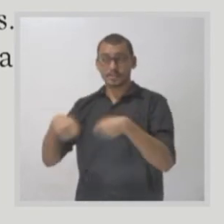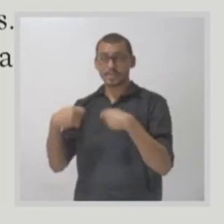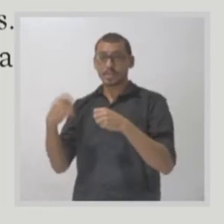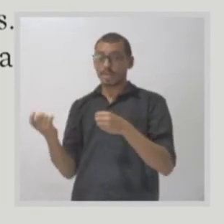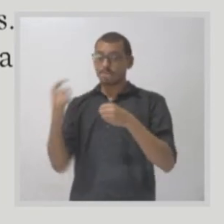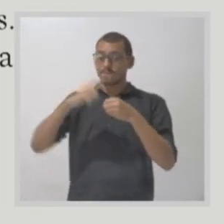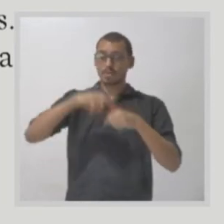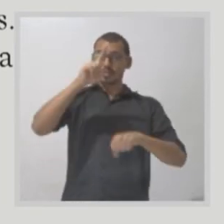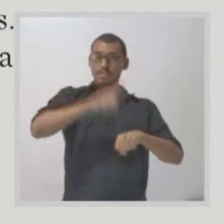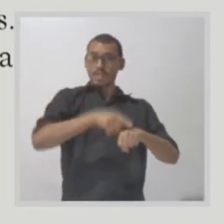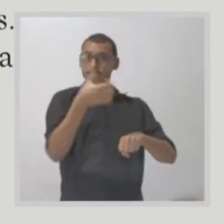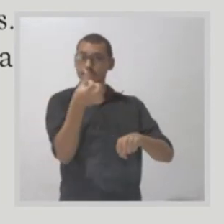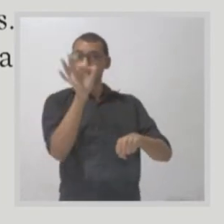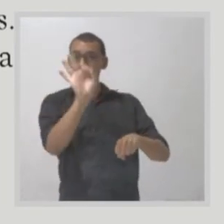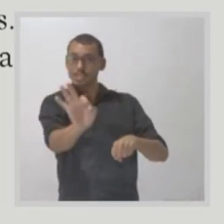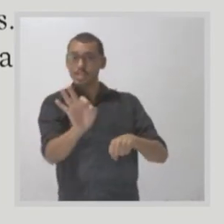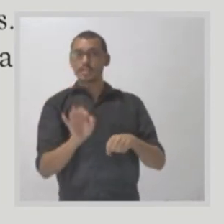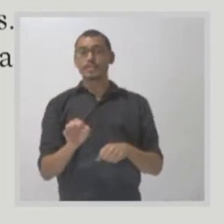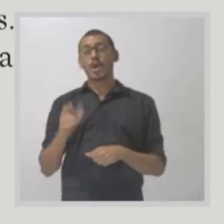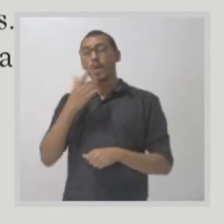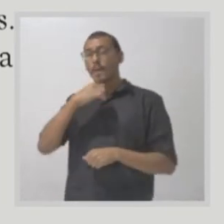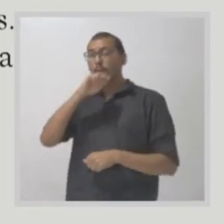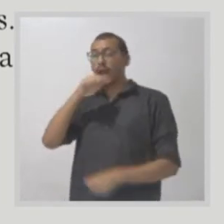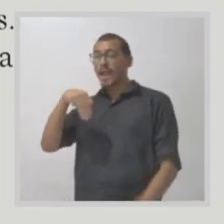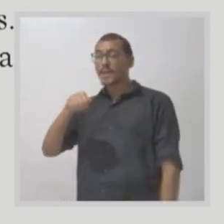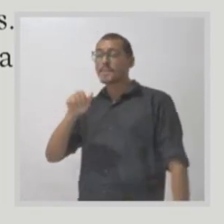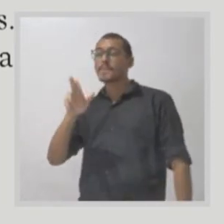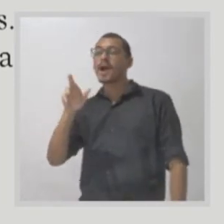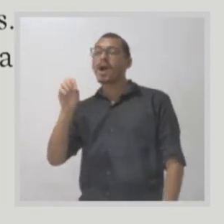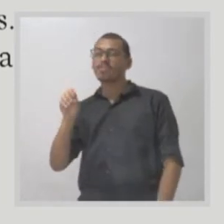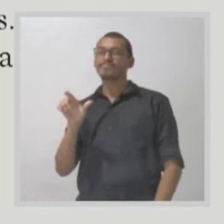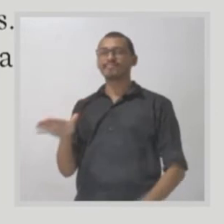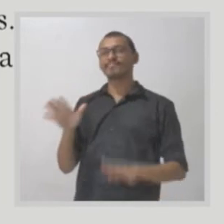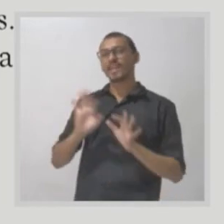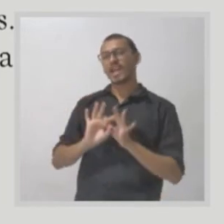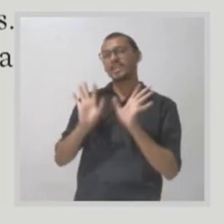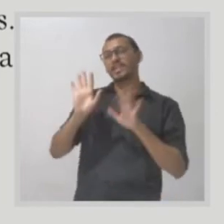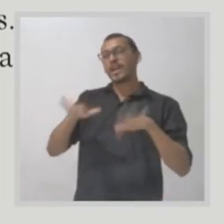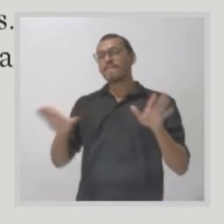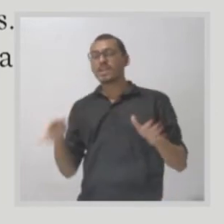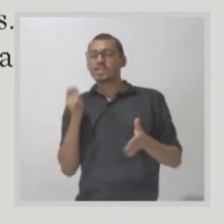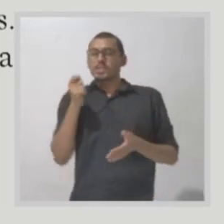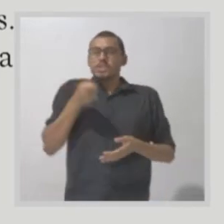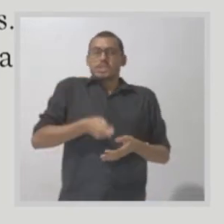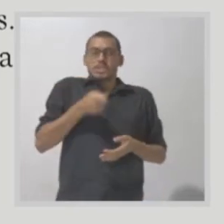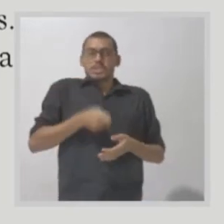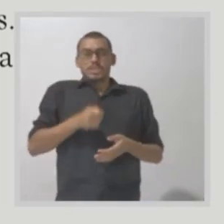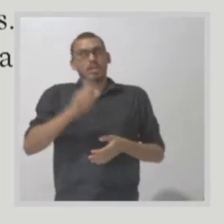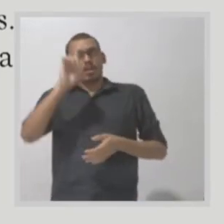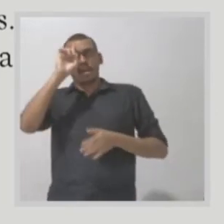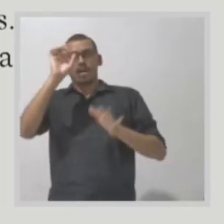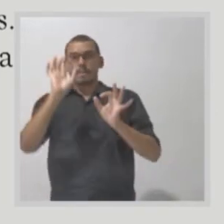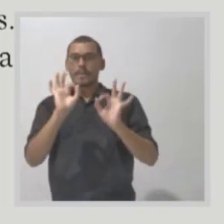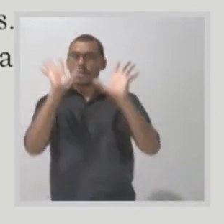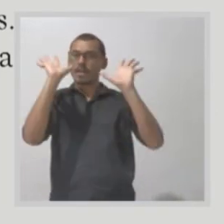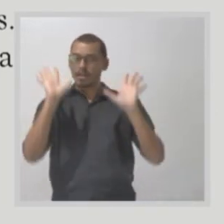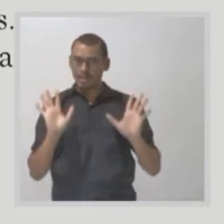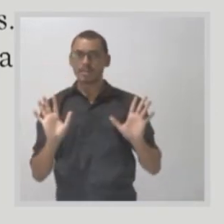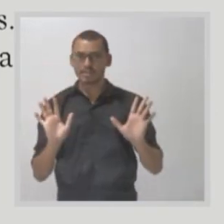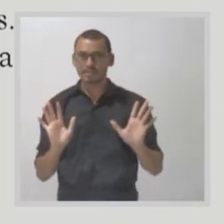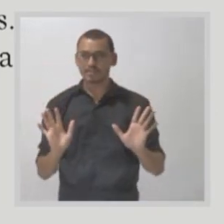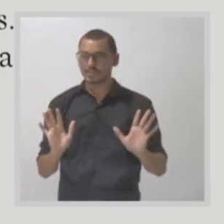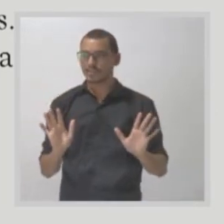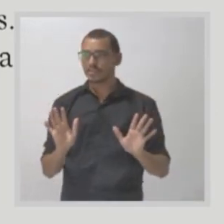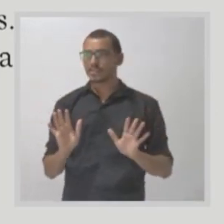6 e pronto. E do Mauro, às vezes deixa tudo. Outras da bronca, que Deus me livre. Tudo na tal